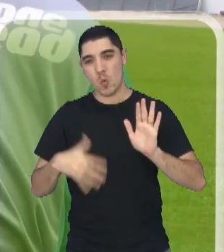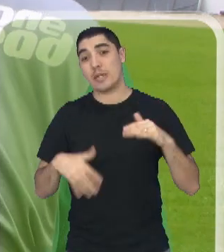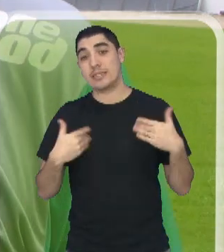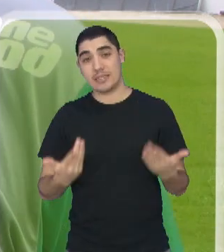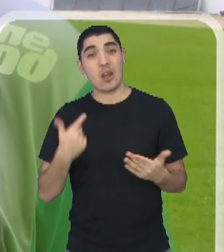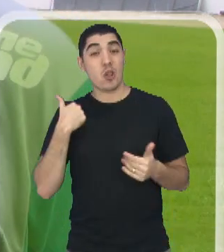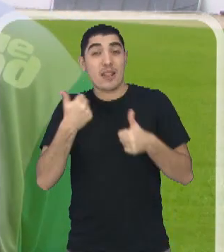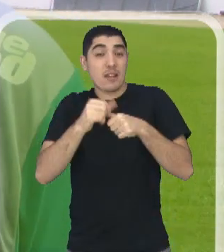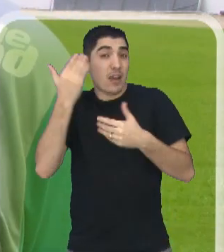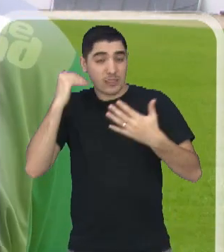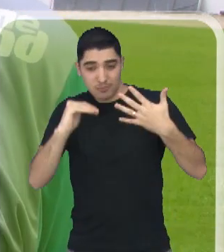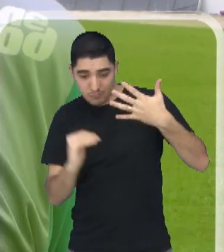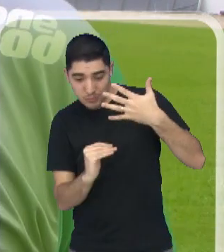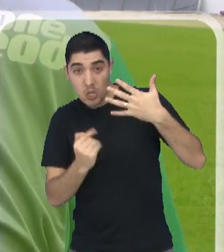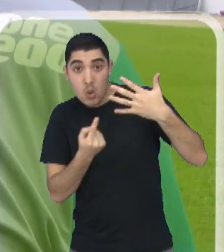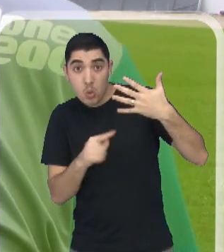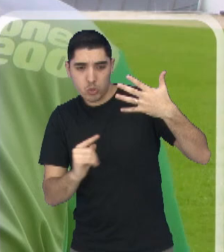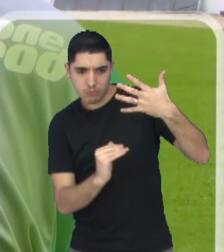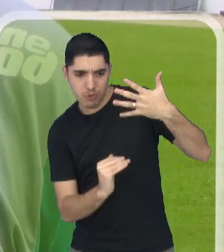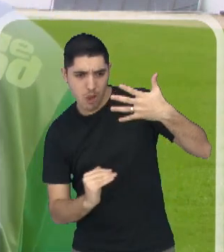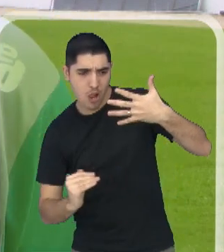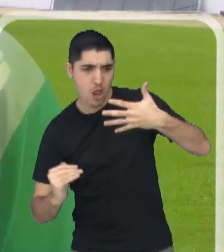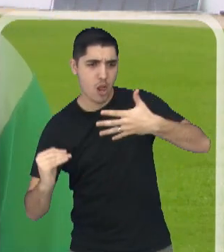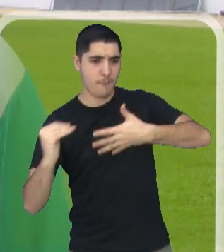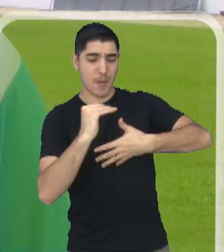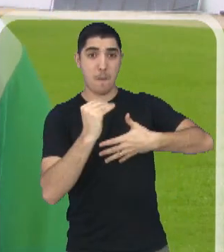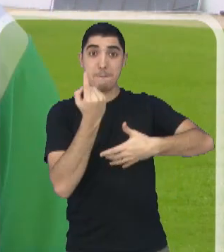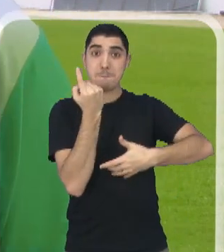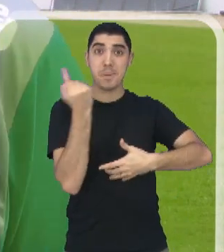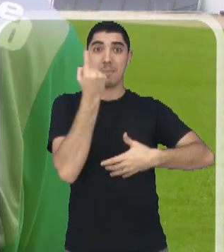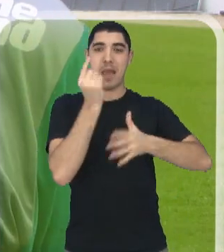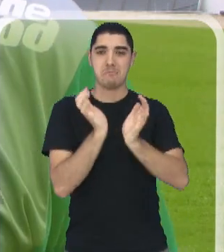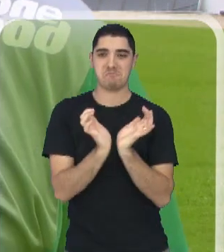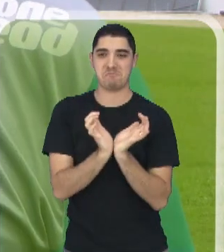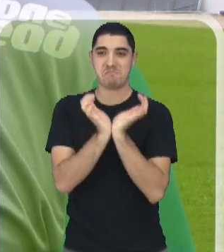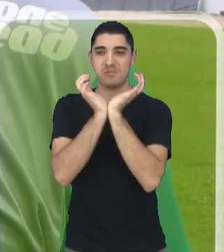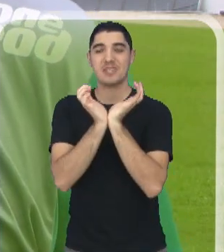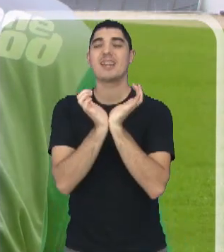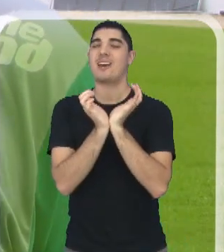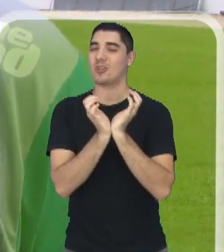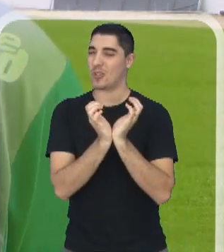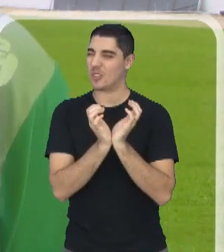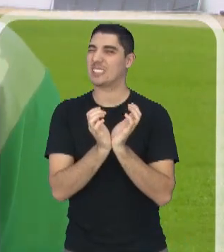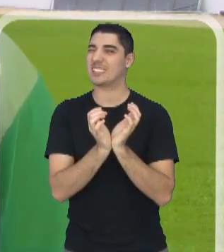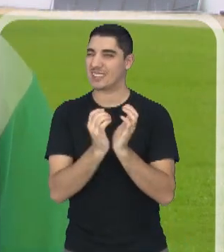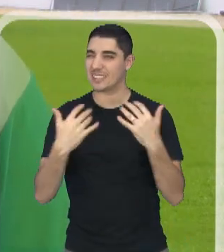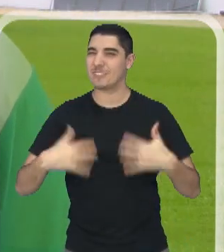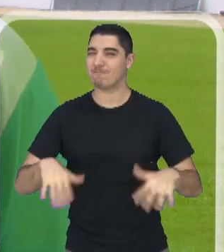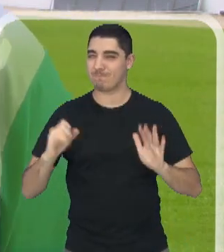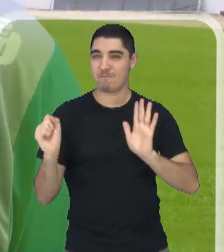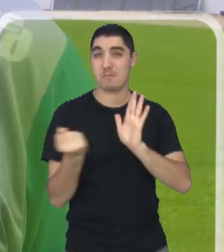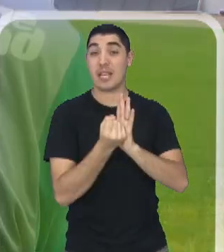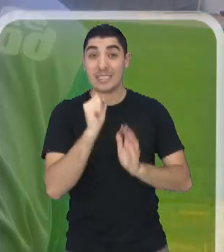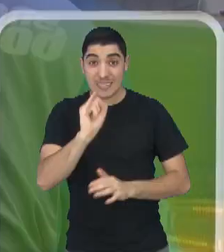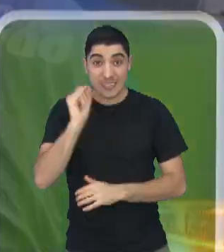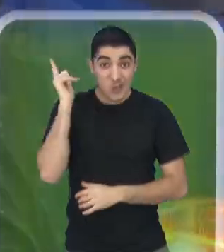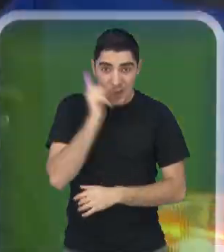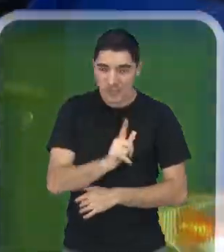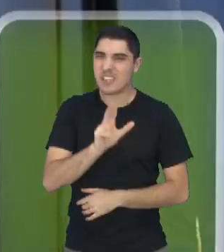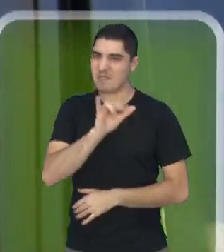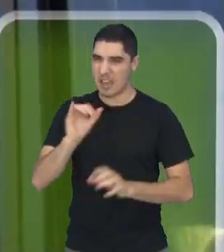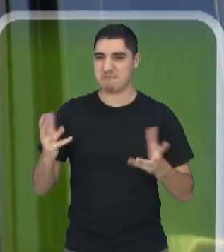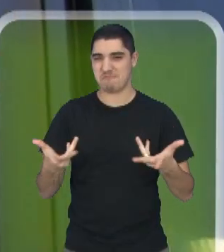fato da gente estar em último e chegar em primeiro. Eu acho que isso marcaria muito. Então, Creio que se a gente conseguir vai ser um grande feito.